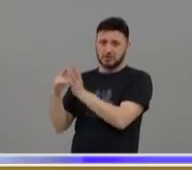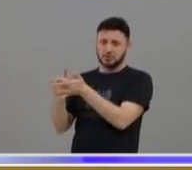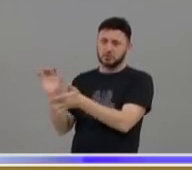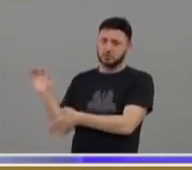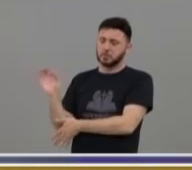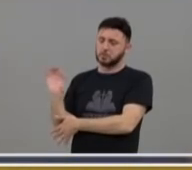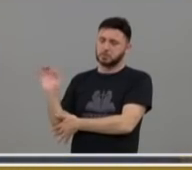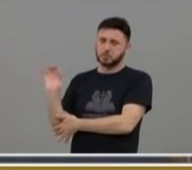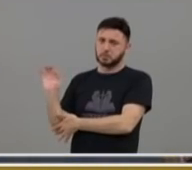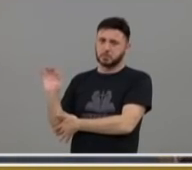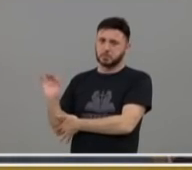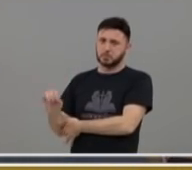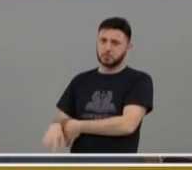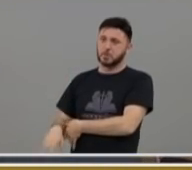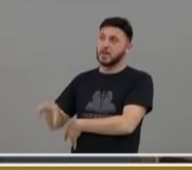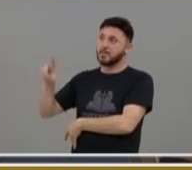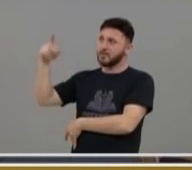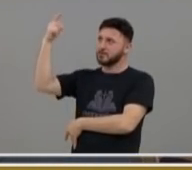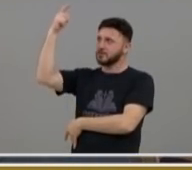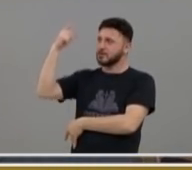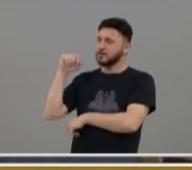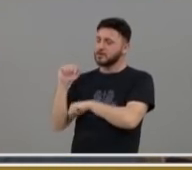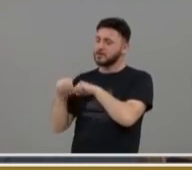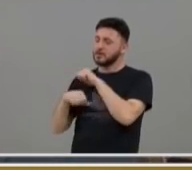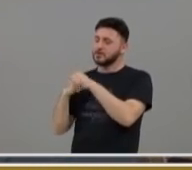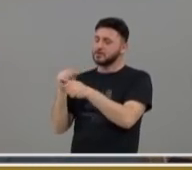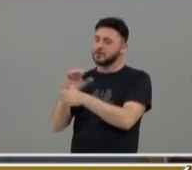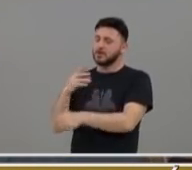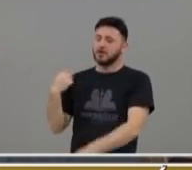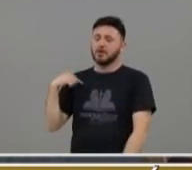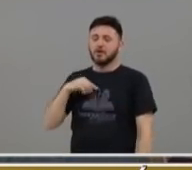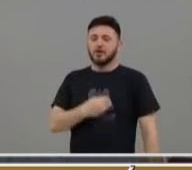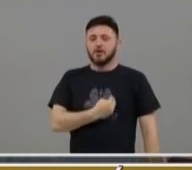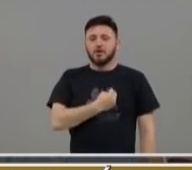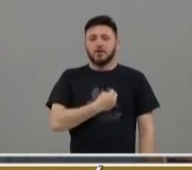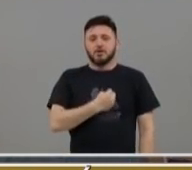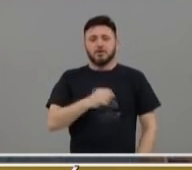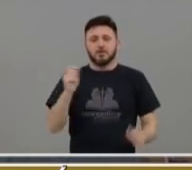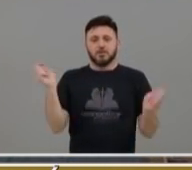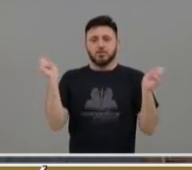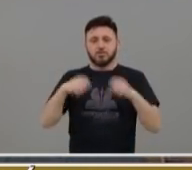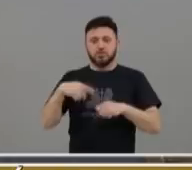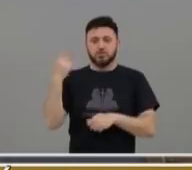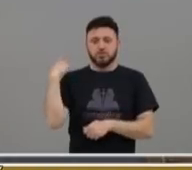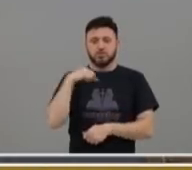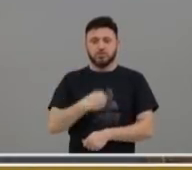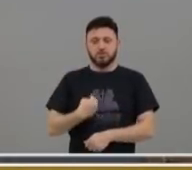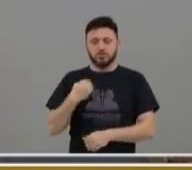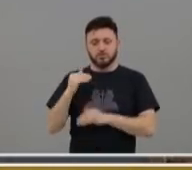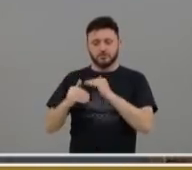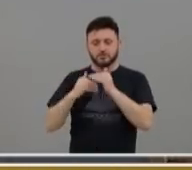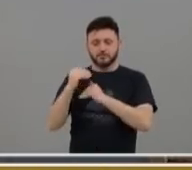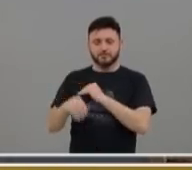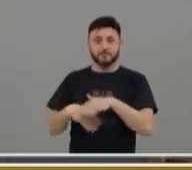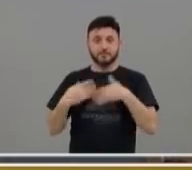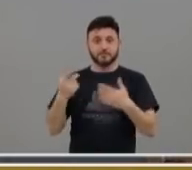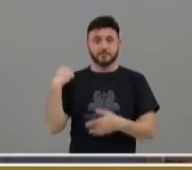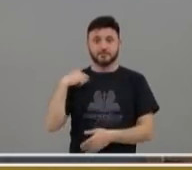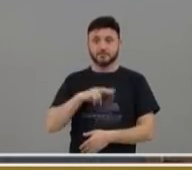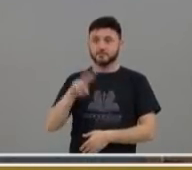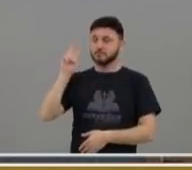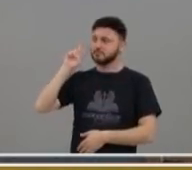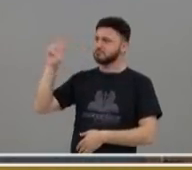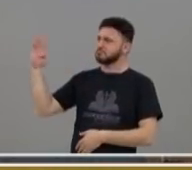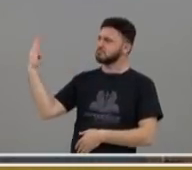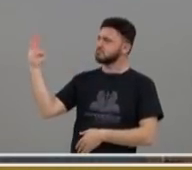sentido, porque Deus vai restabelecendo em nós aquilo que é a possibilidade de ser aquilo que se é. Quando você olha no espelho, criatura, o que você vê